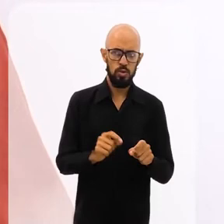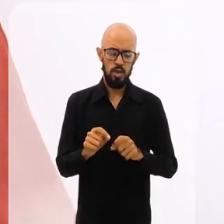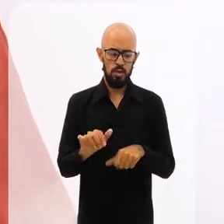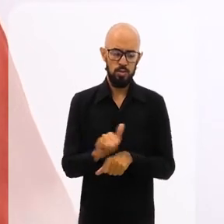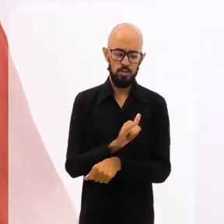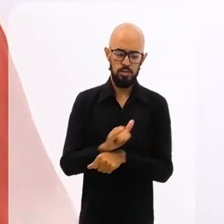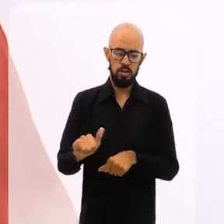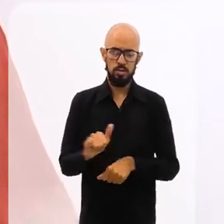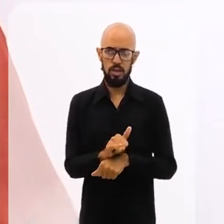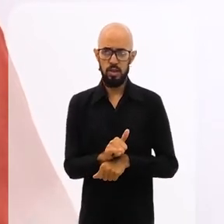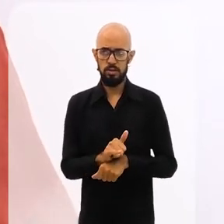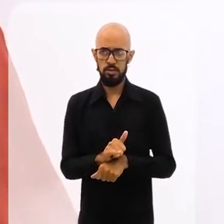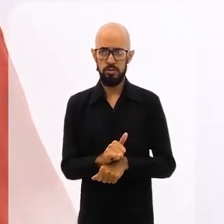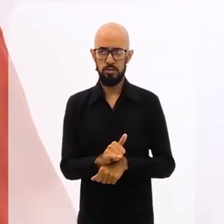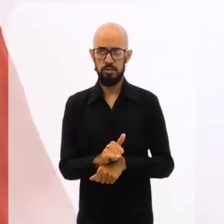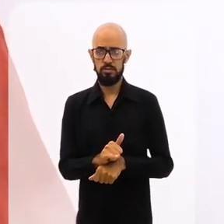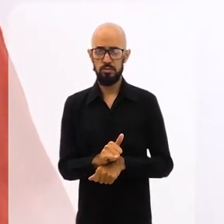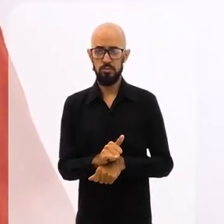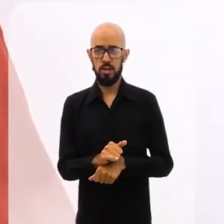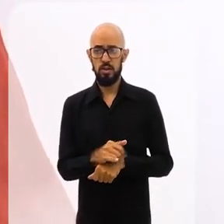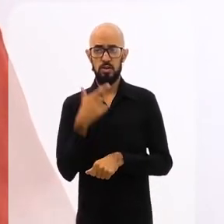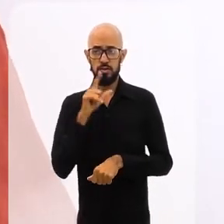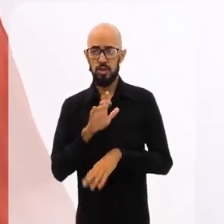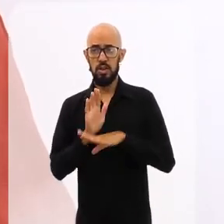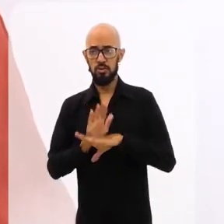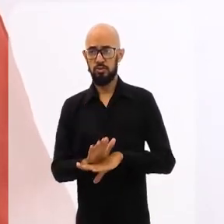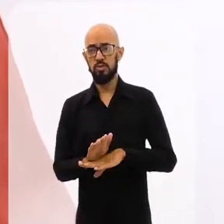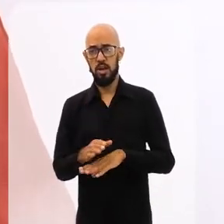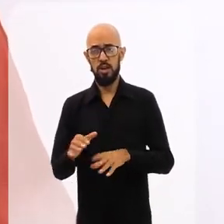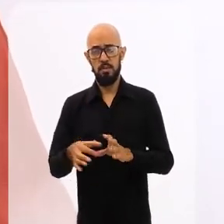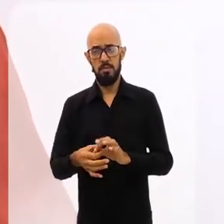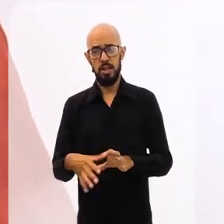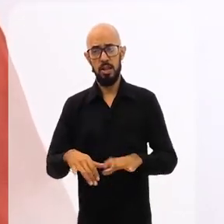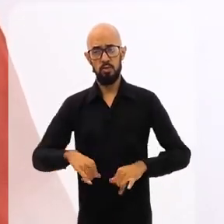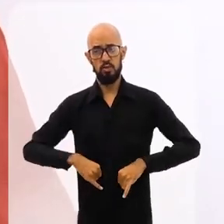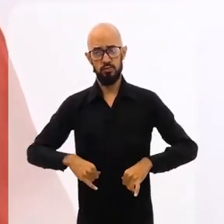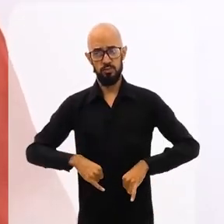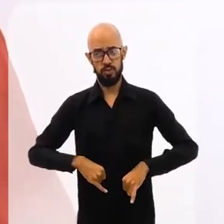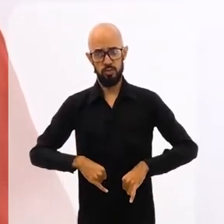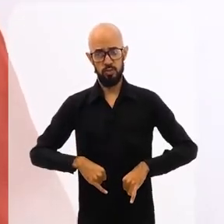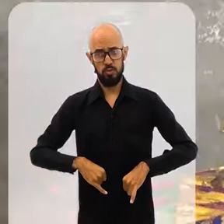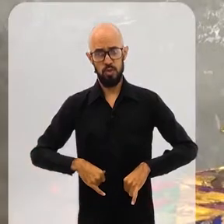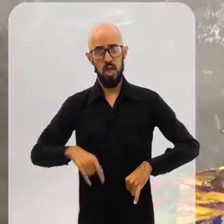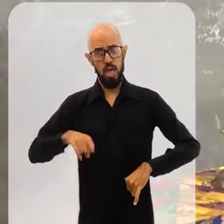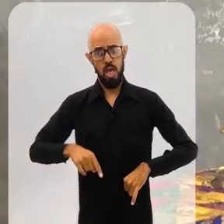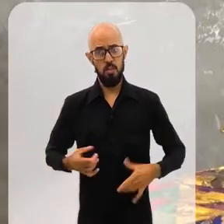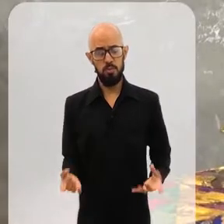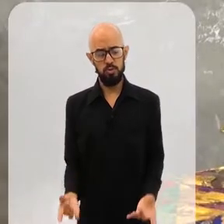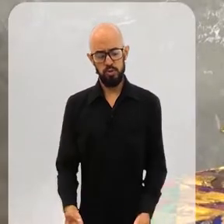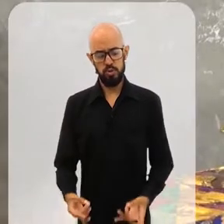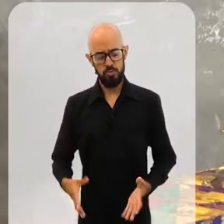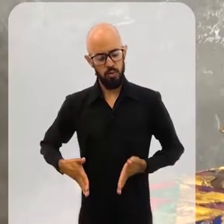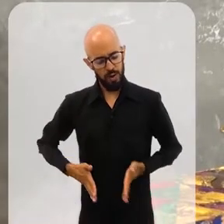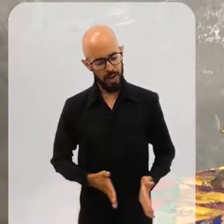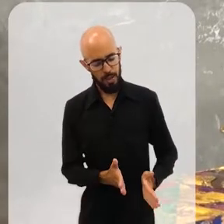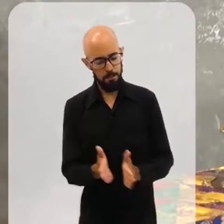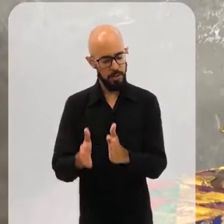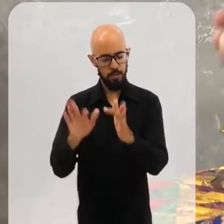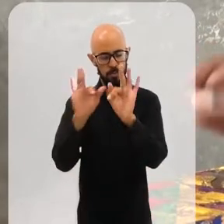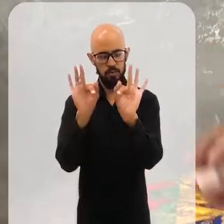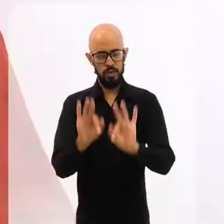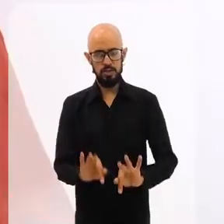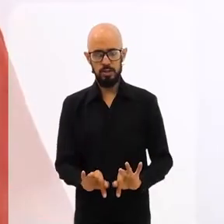mostrando métodos e ferramentas para ajudar o ser a se libertar do sofrimento. Porque o budismo é isso, é um caminho